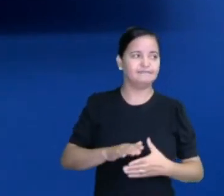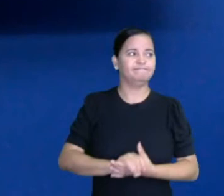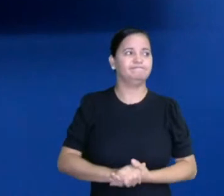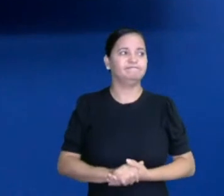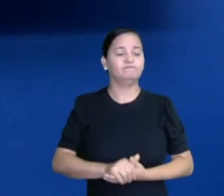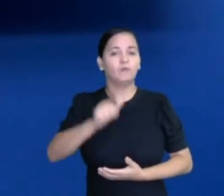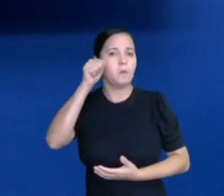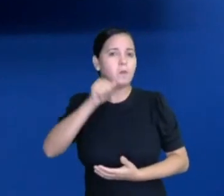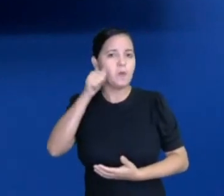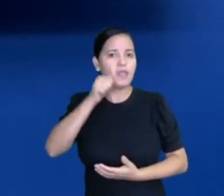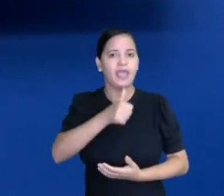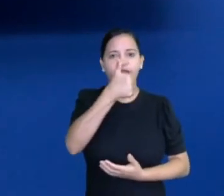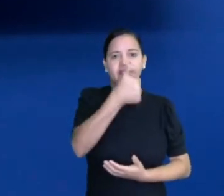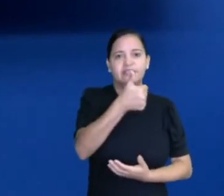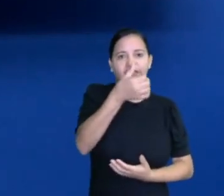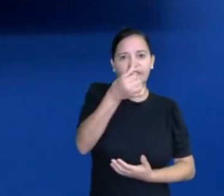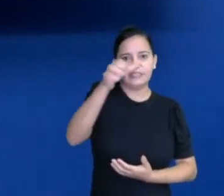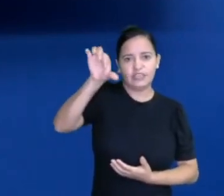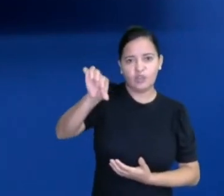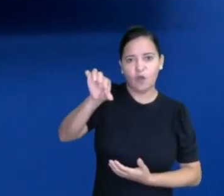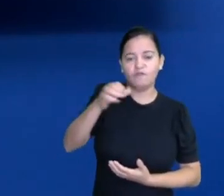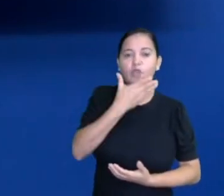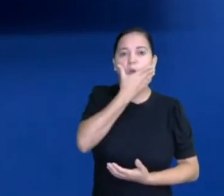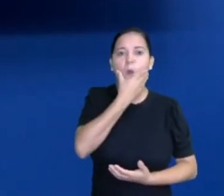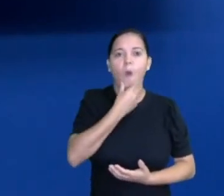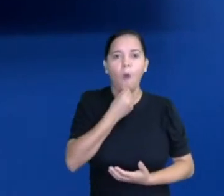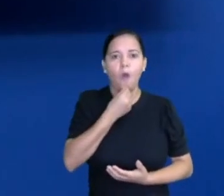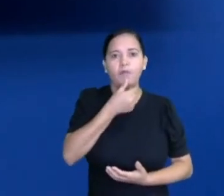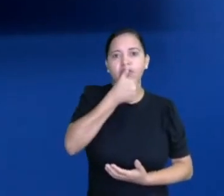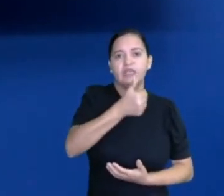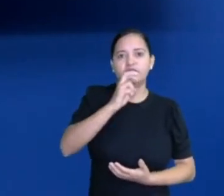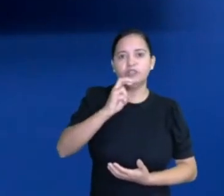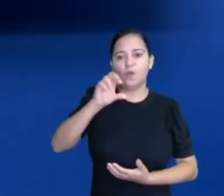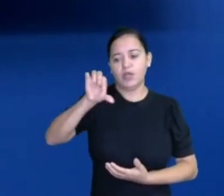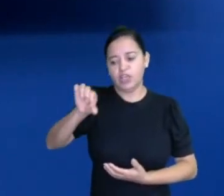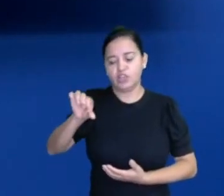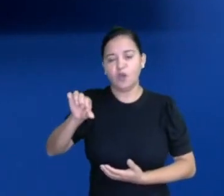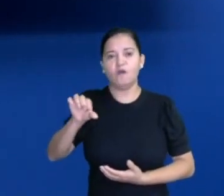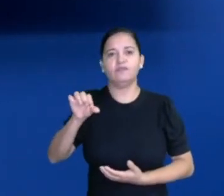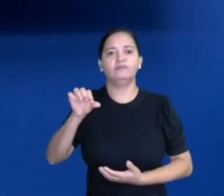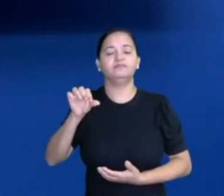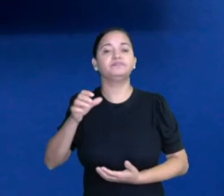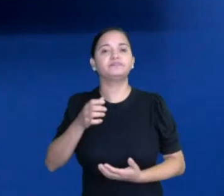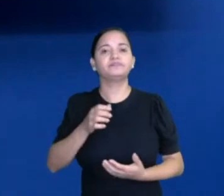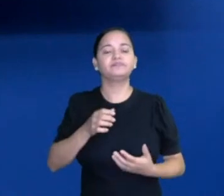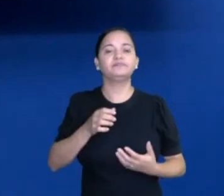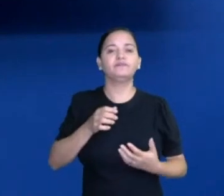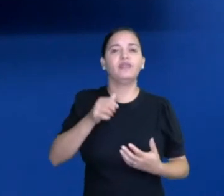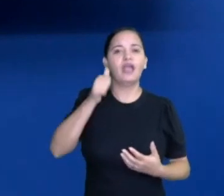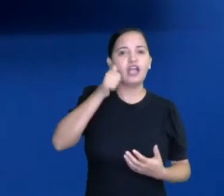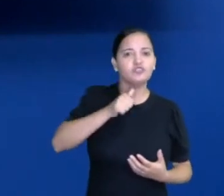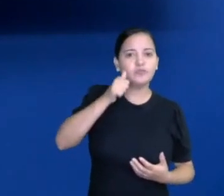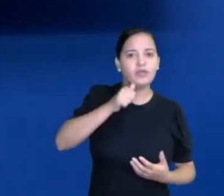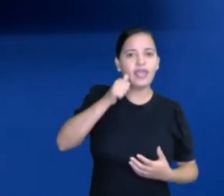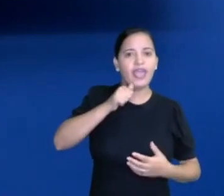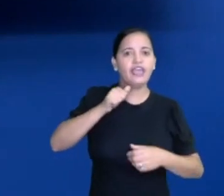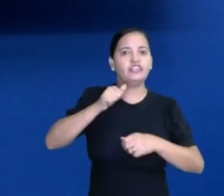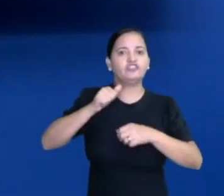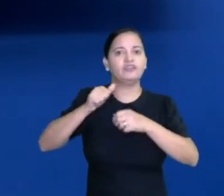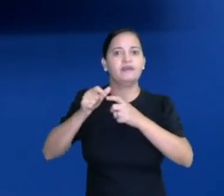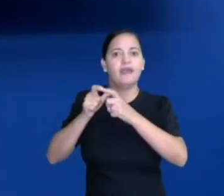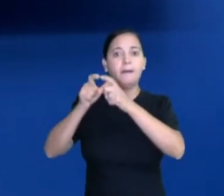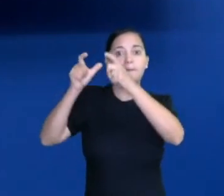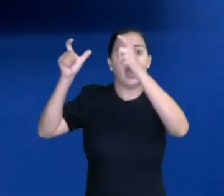Mulheres, 169, só para a gente fechar. Homens, 159 salgados. Então, as mulheres levaram a